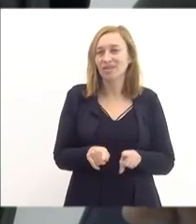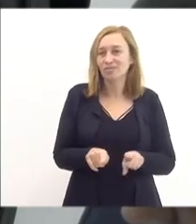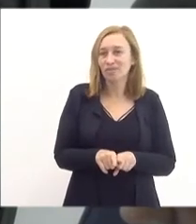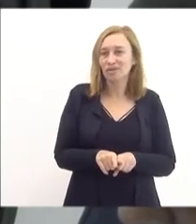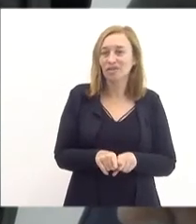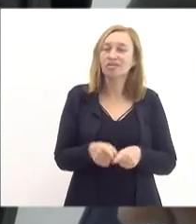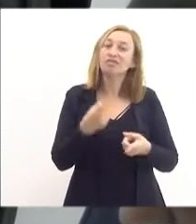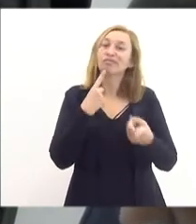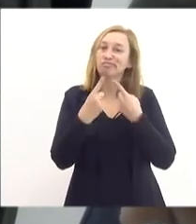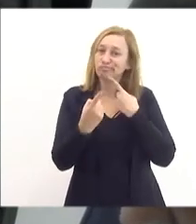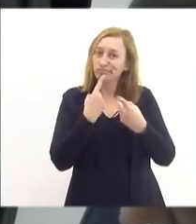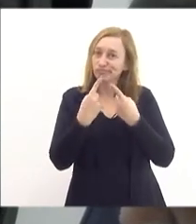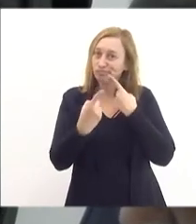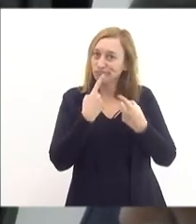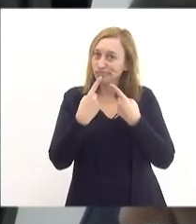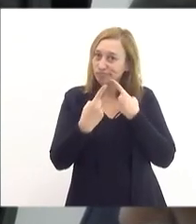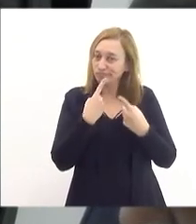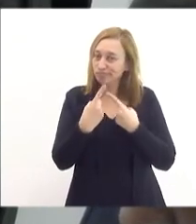uma discussão